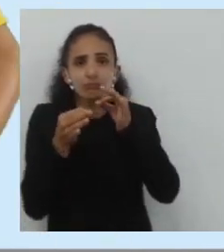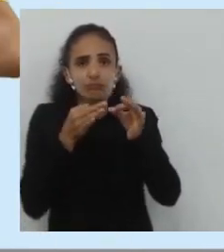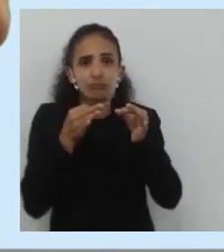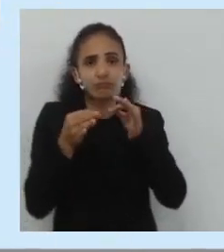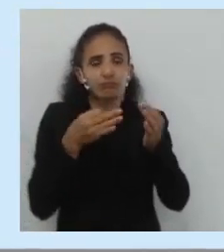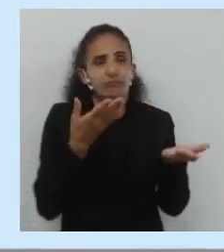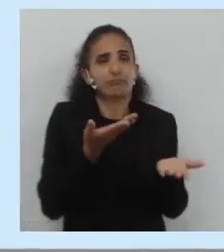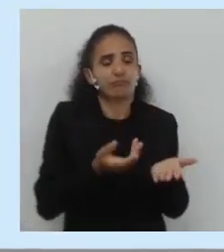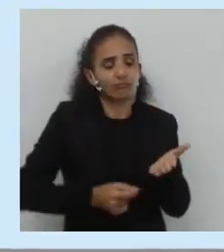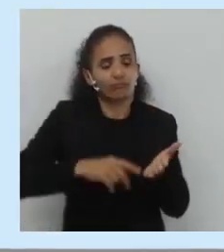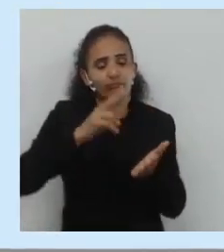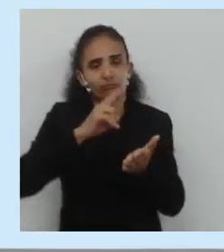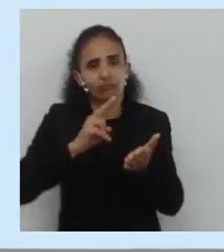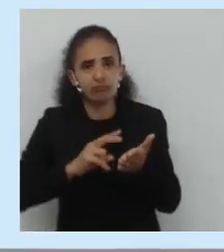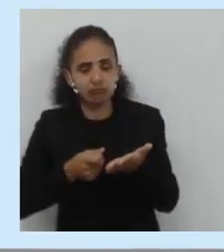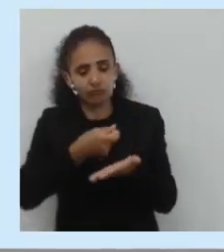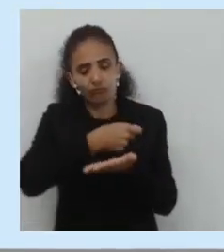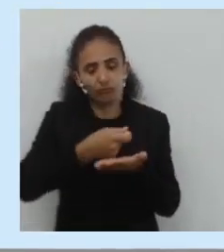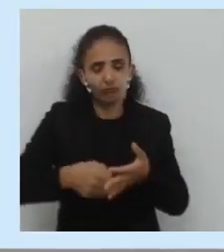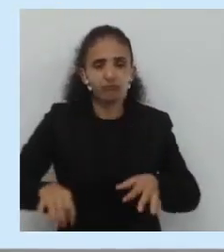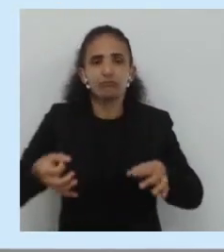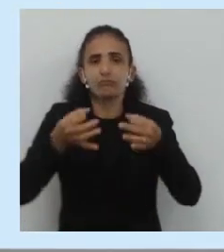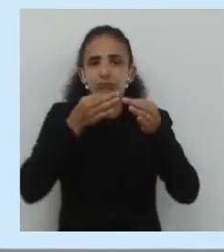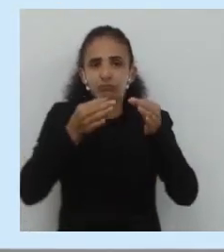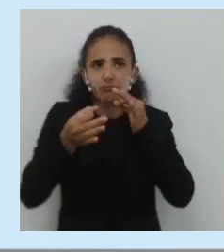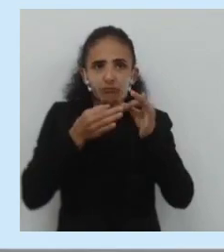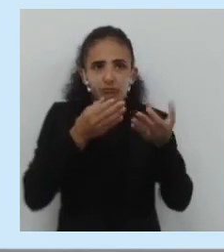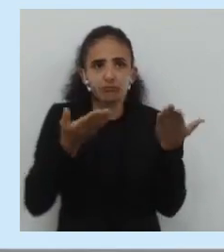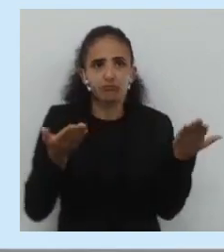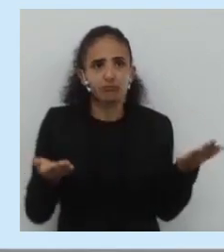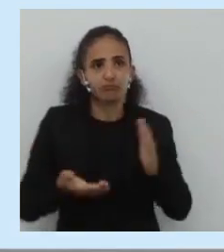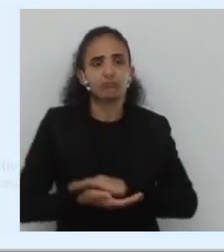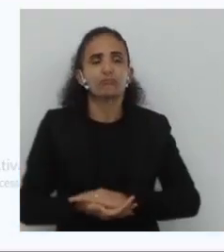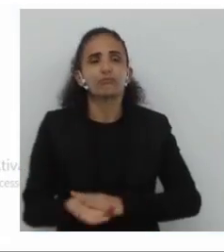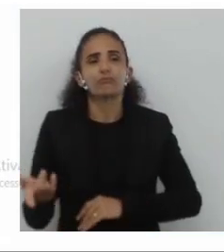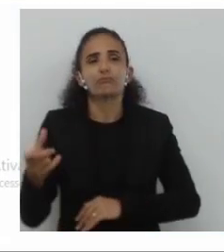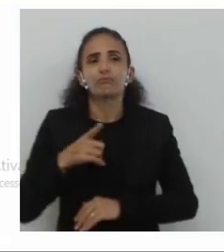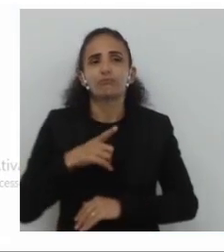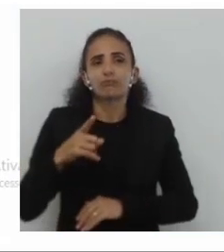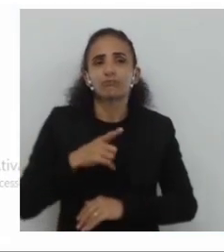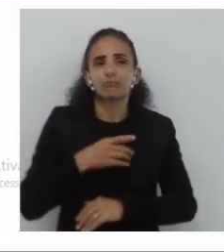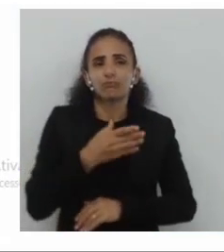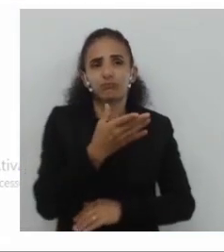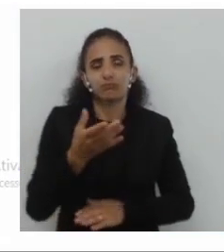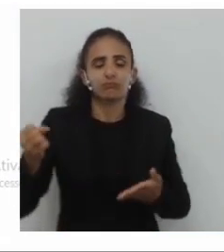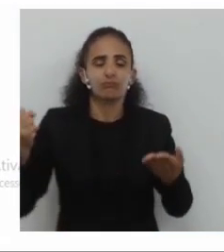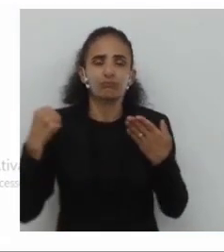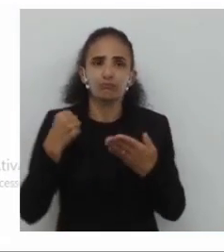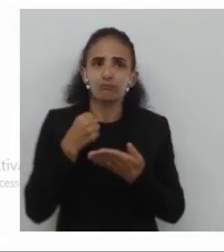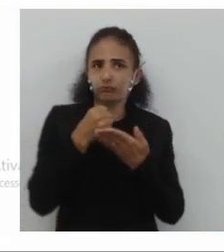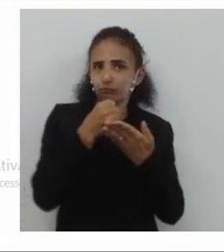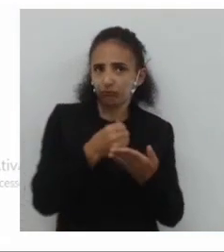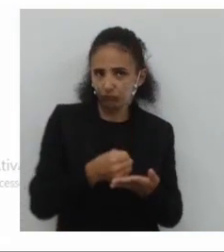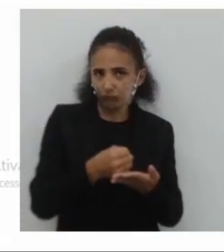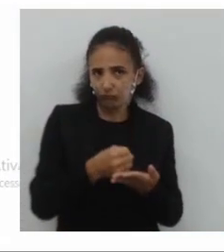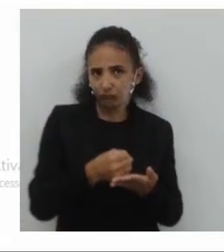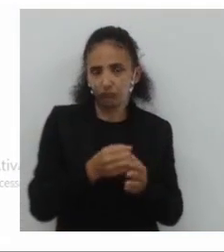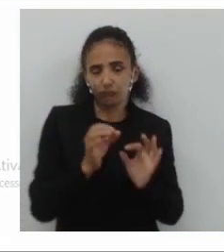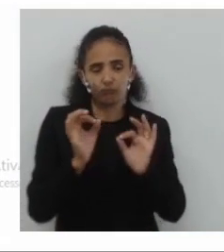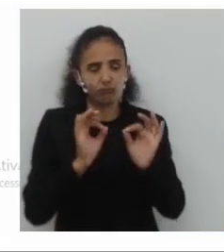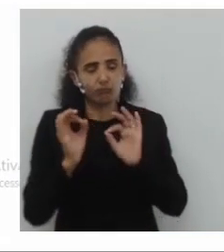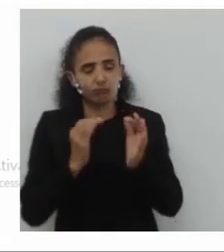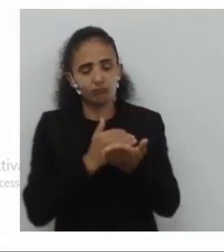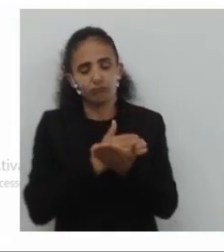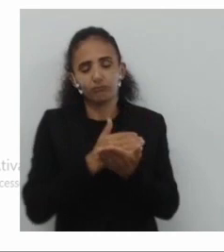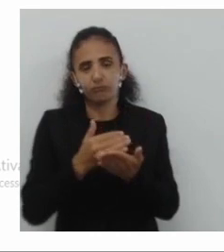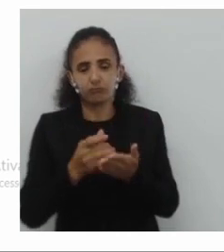expõe e argumenta. Vamos ver aqui. Nós temos algo que pode ajudar muito vocês. Uma maneira